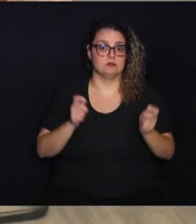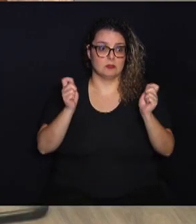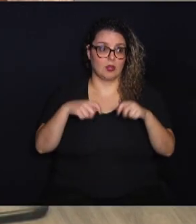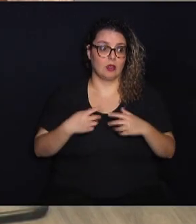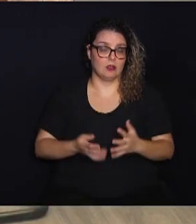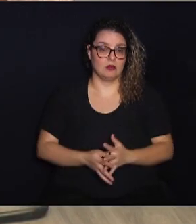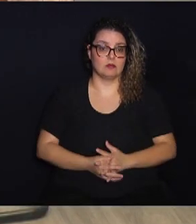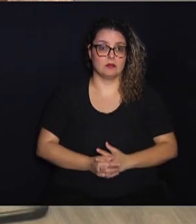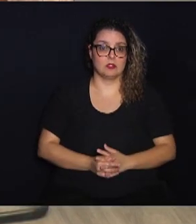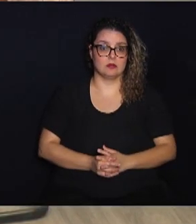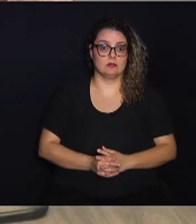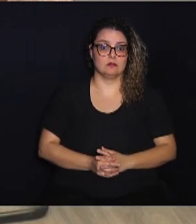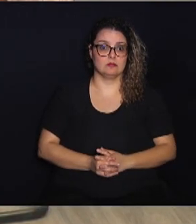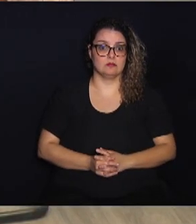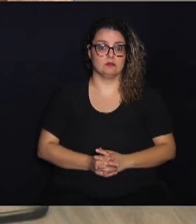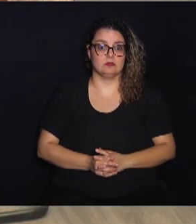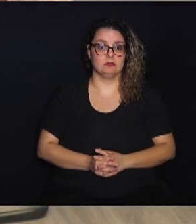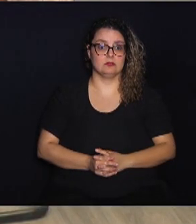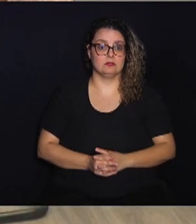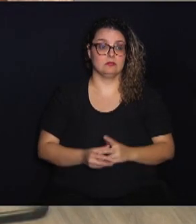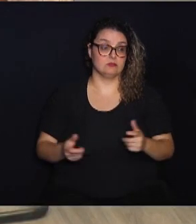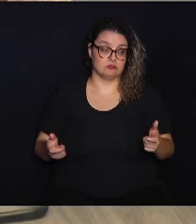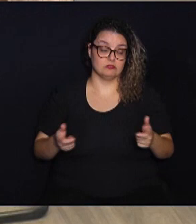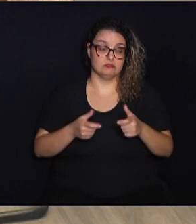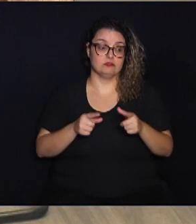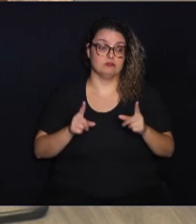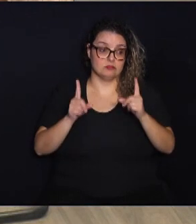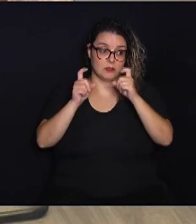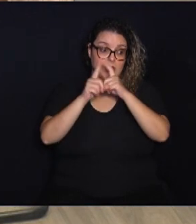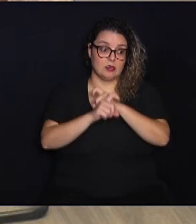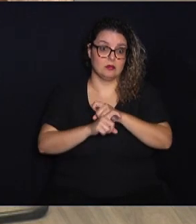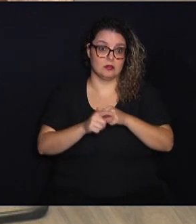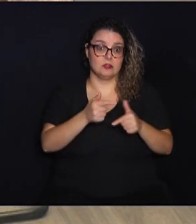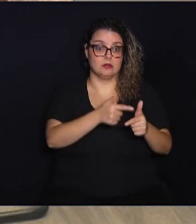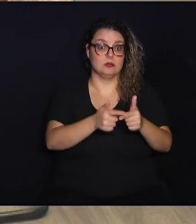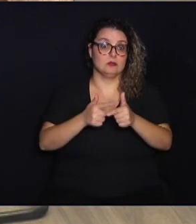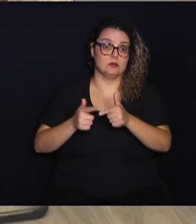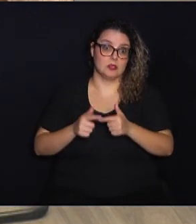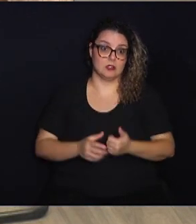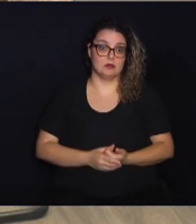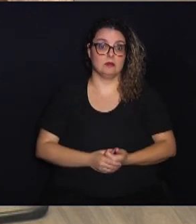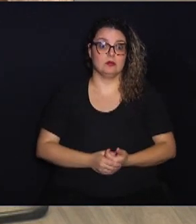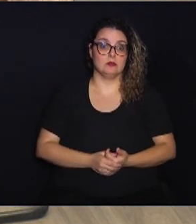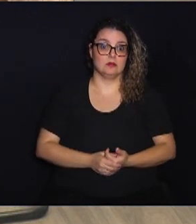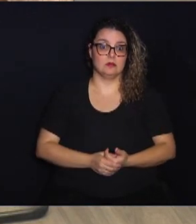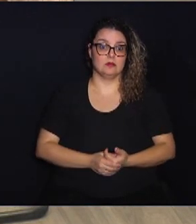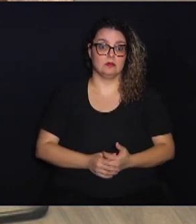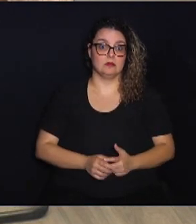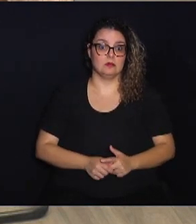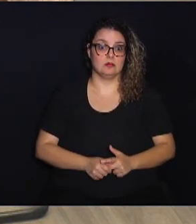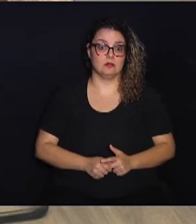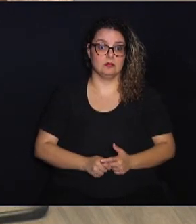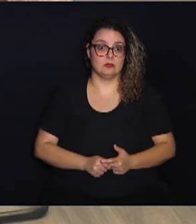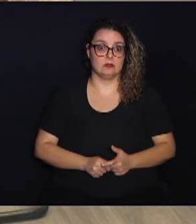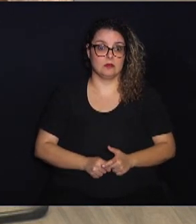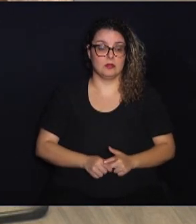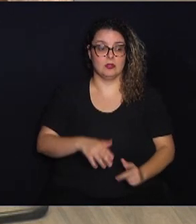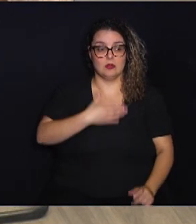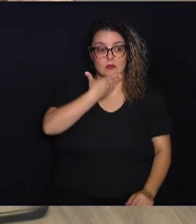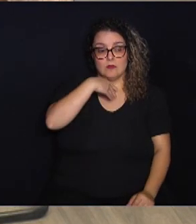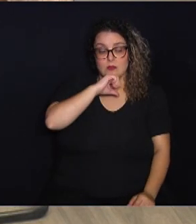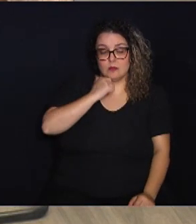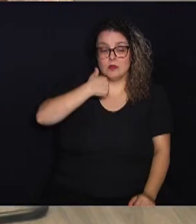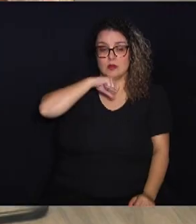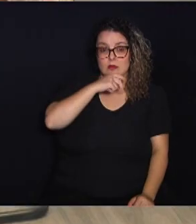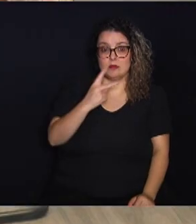de minimizar as situações e os problemas, né, que os pais e as crianças vêm